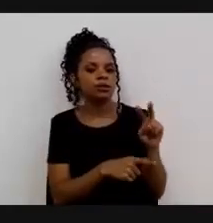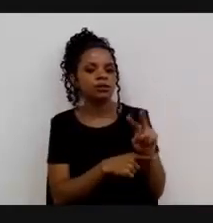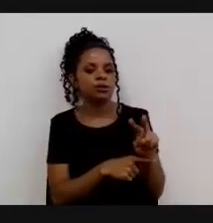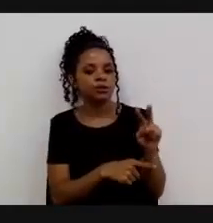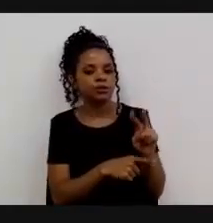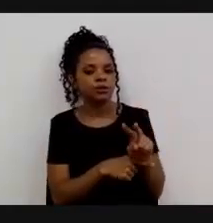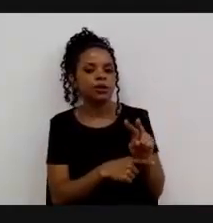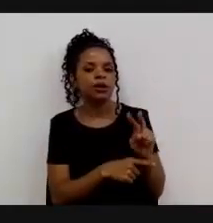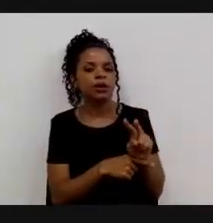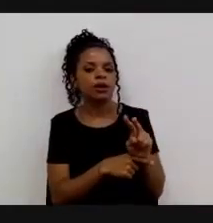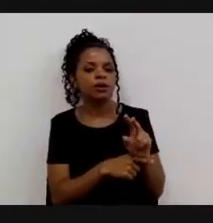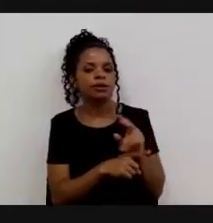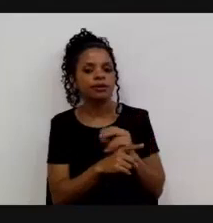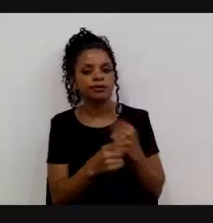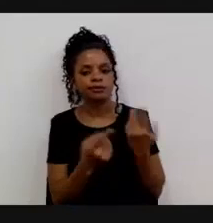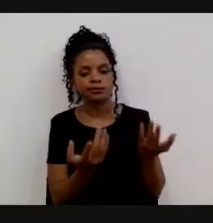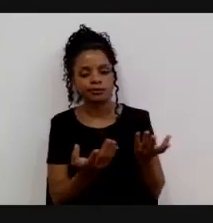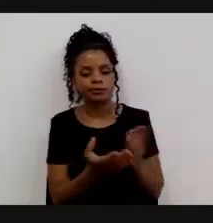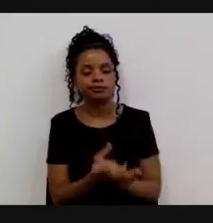com o outro,